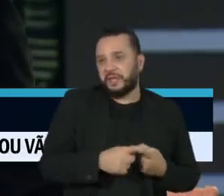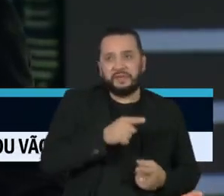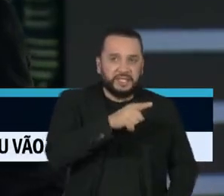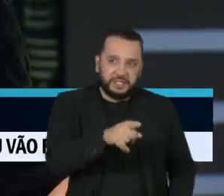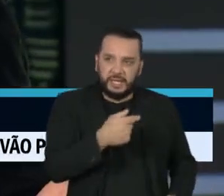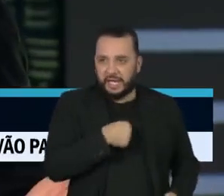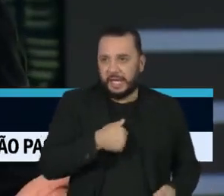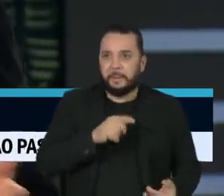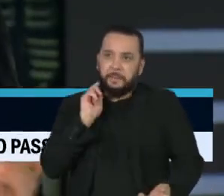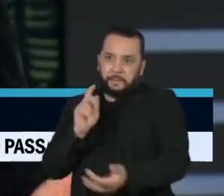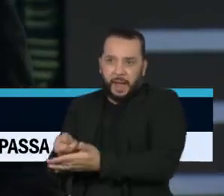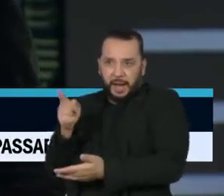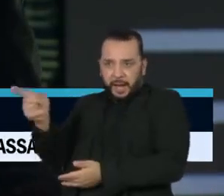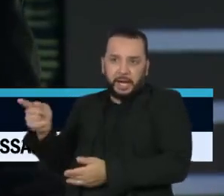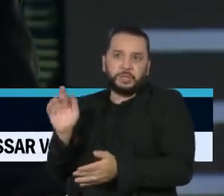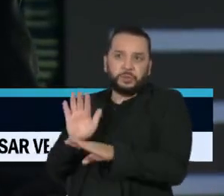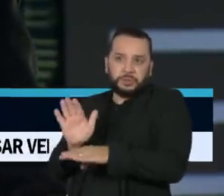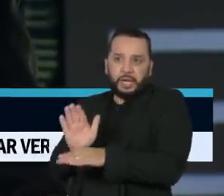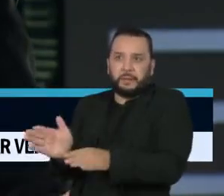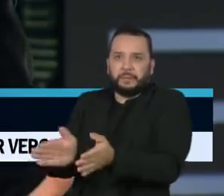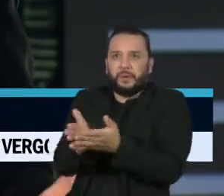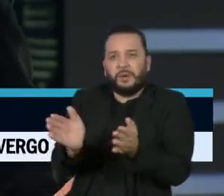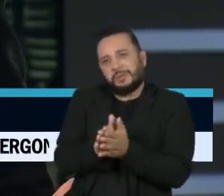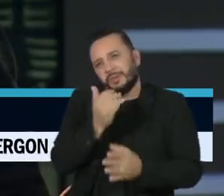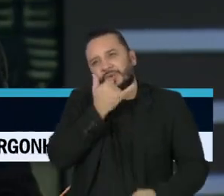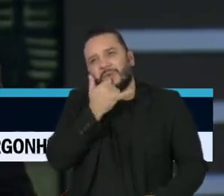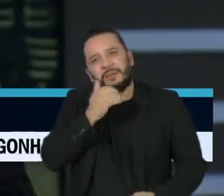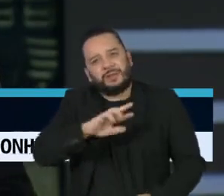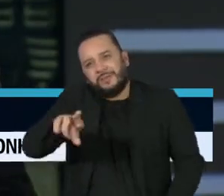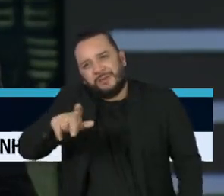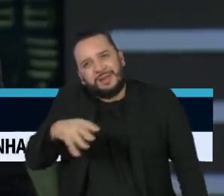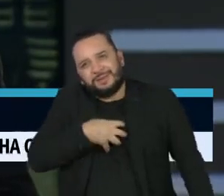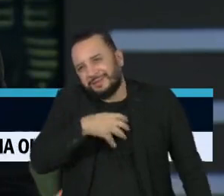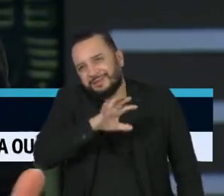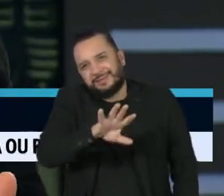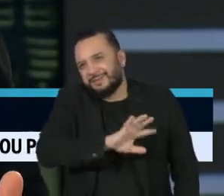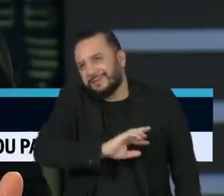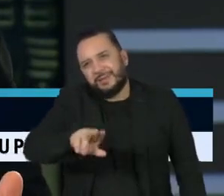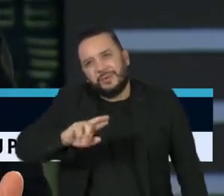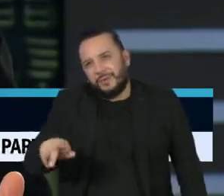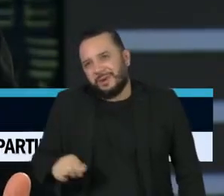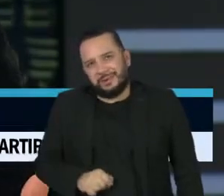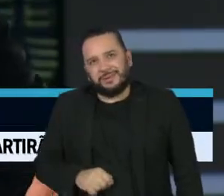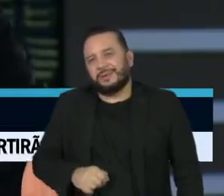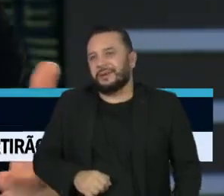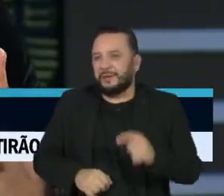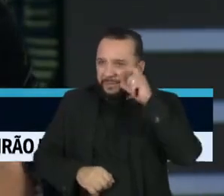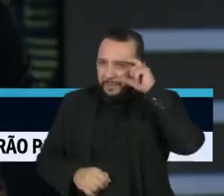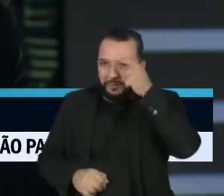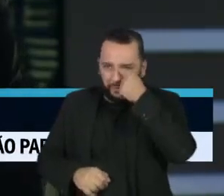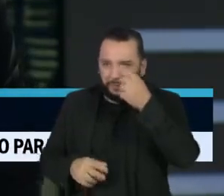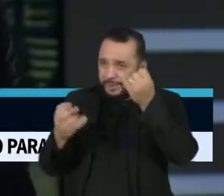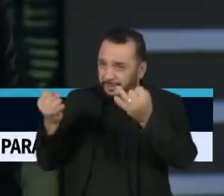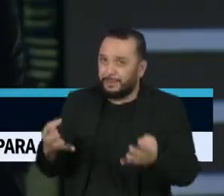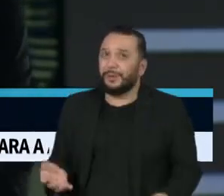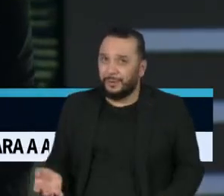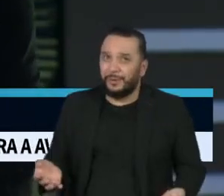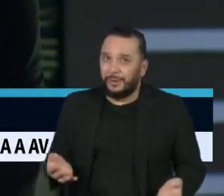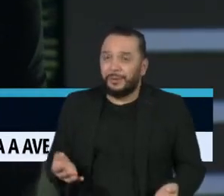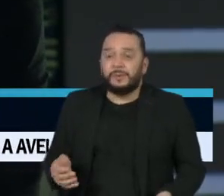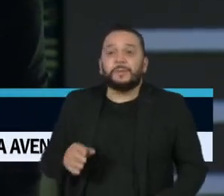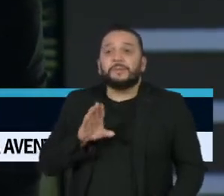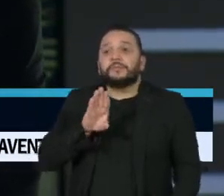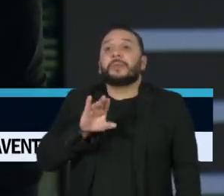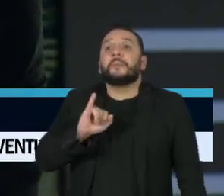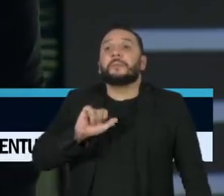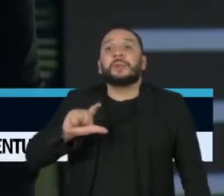este problema não é assim né não é simples assim o Pondé até monstro como o